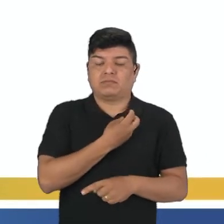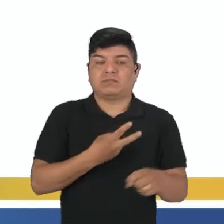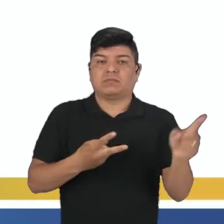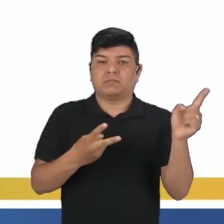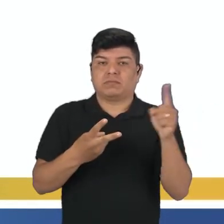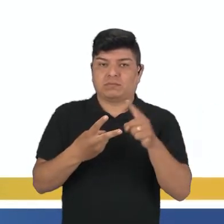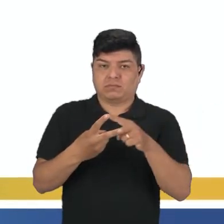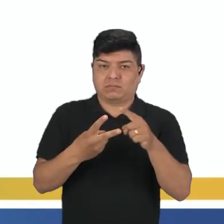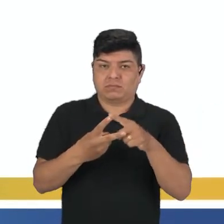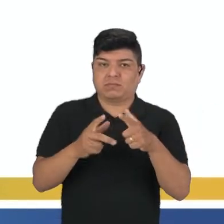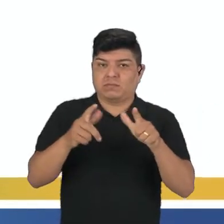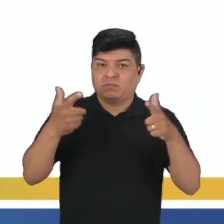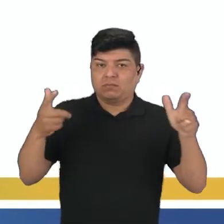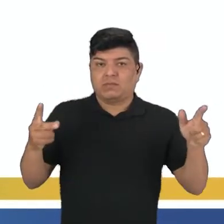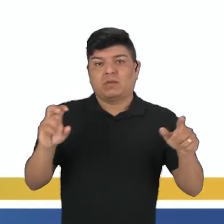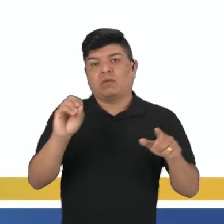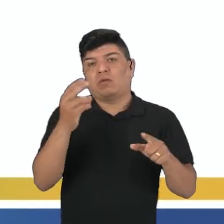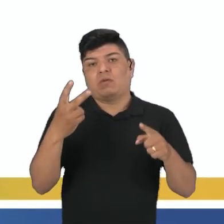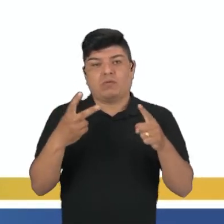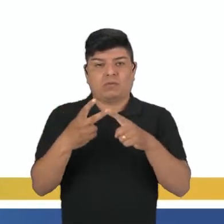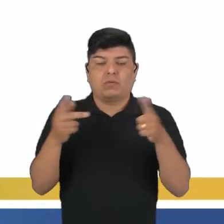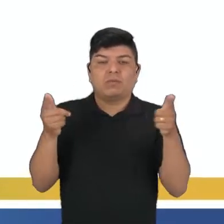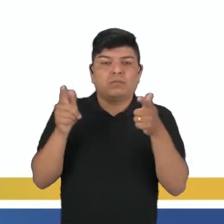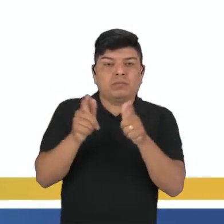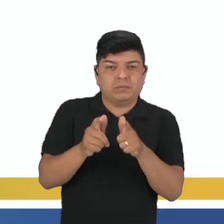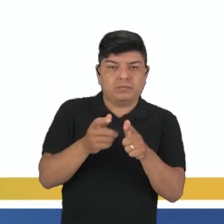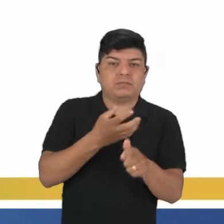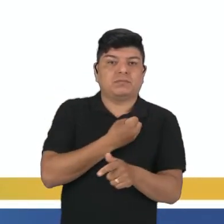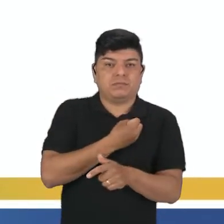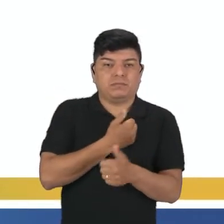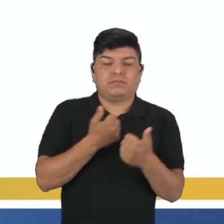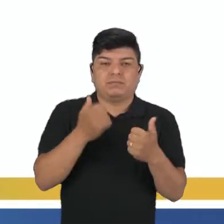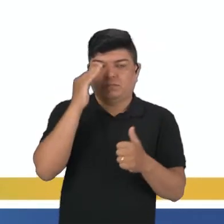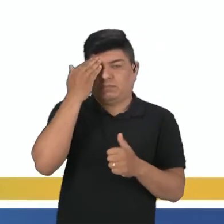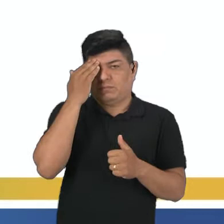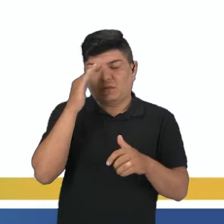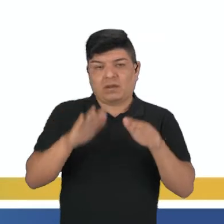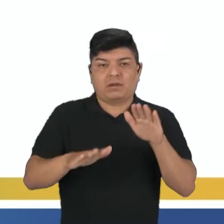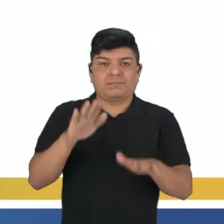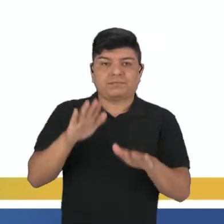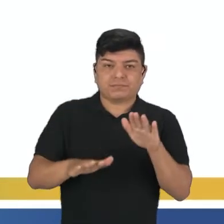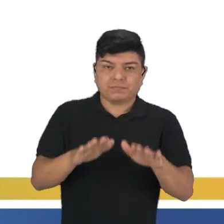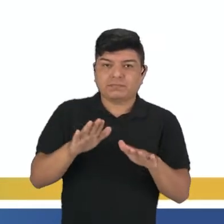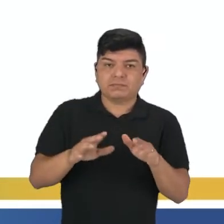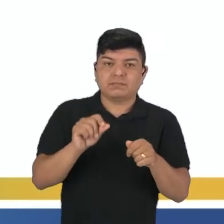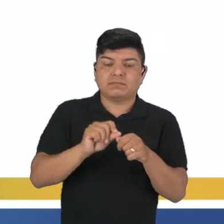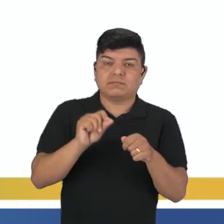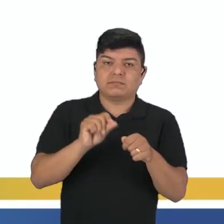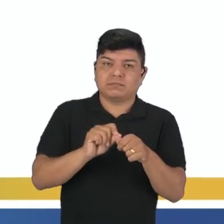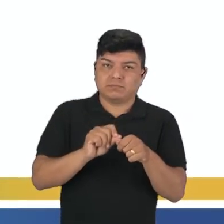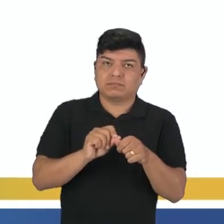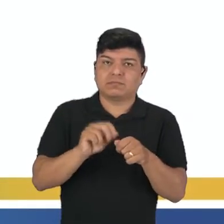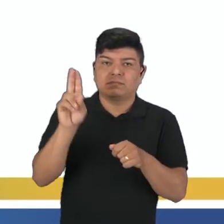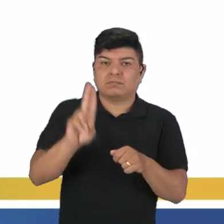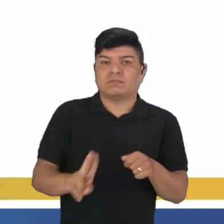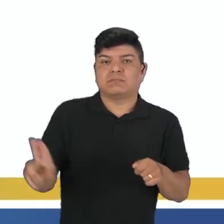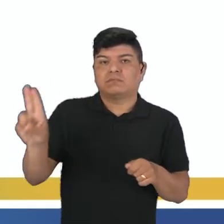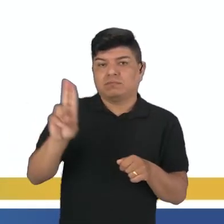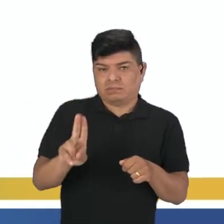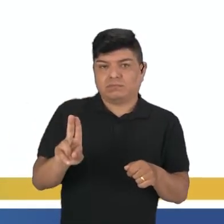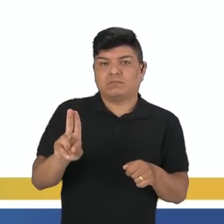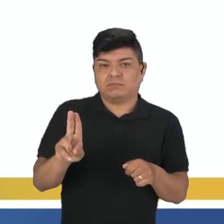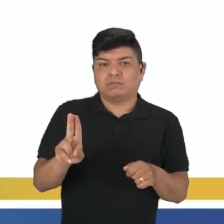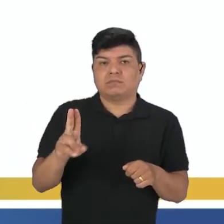números, números grandes ou números pequenos. A gente vai entender, geralmente nós vamos fazer o uso da